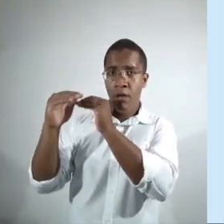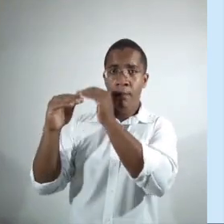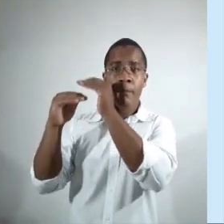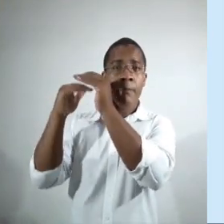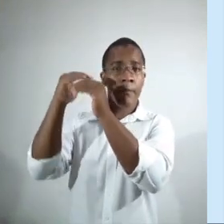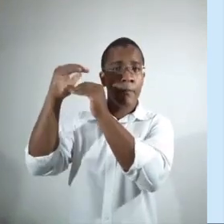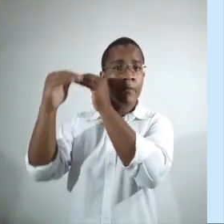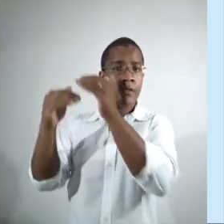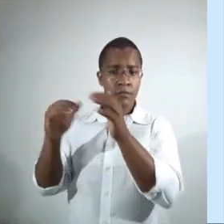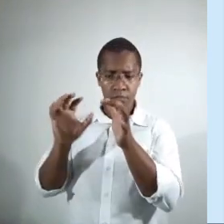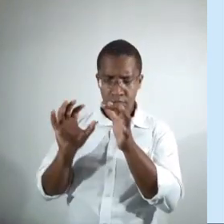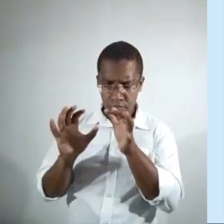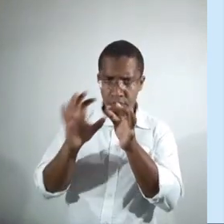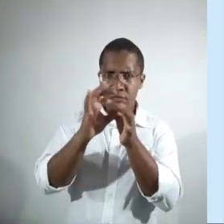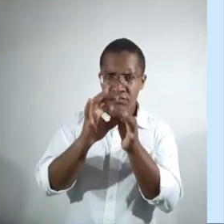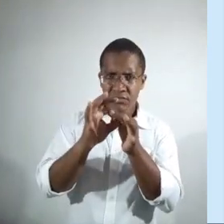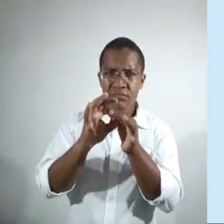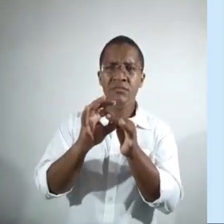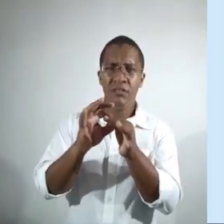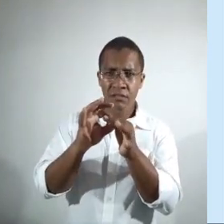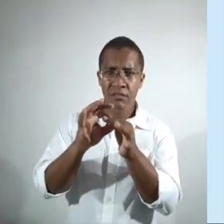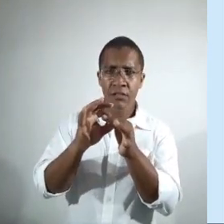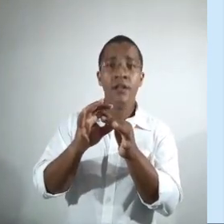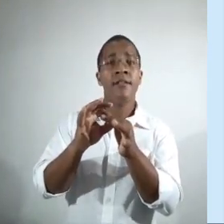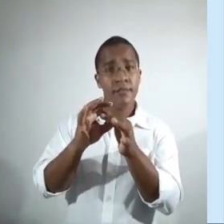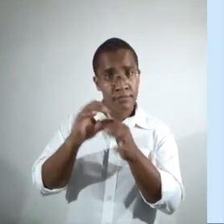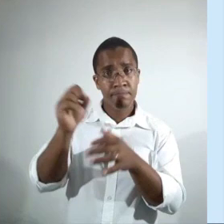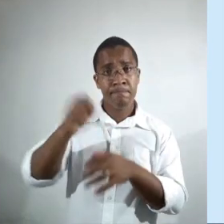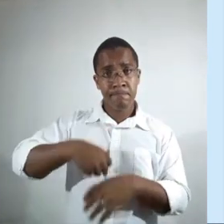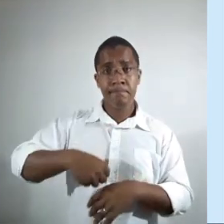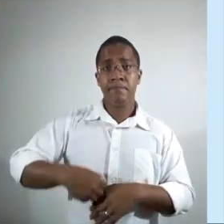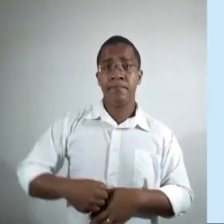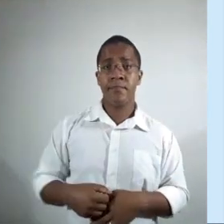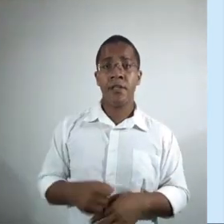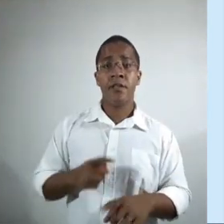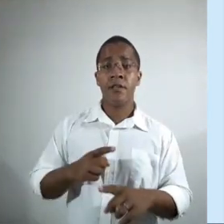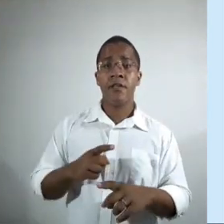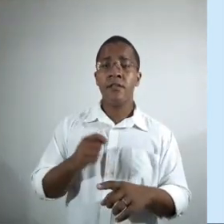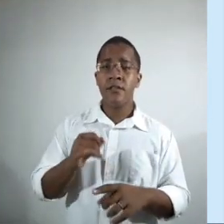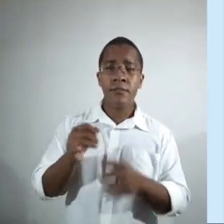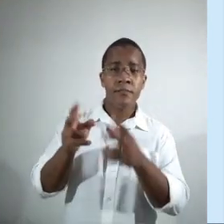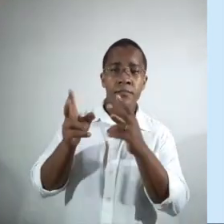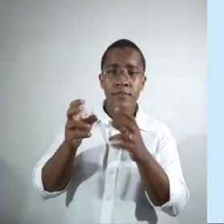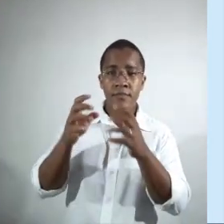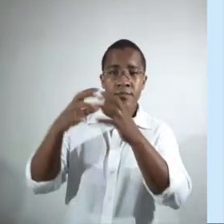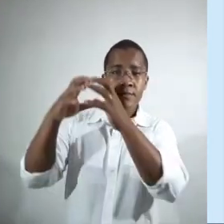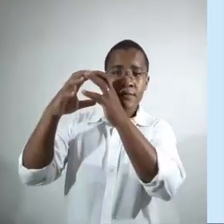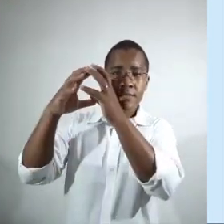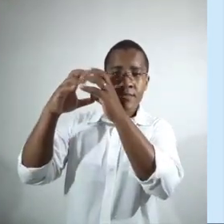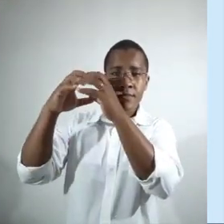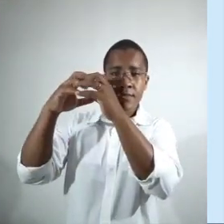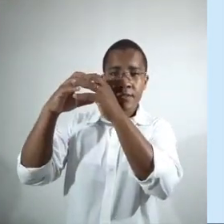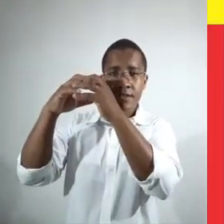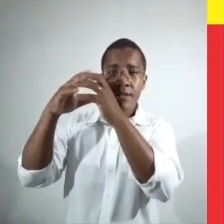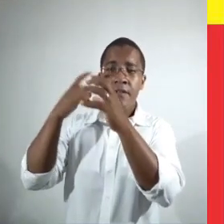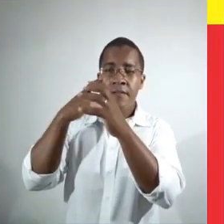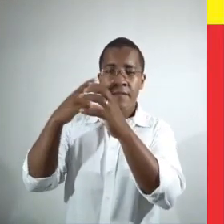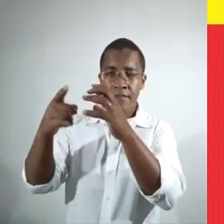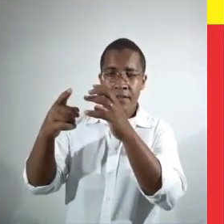certo? Tudo isso está interligado? Está sim, porque se observarmos lá na imagem do